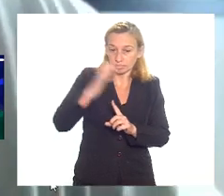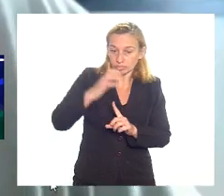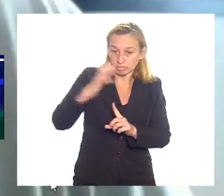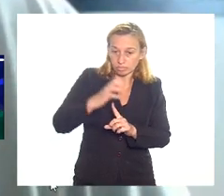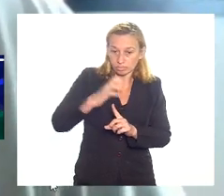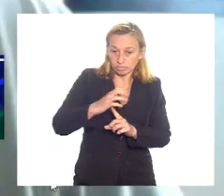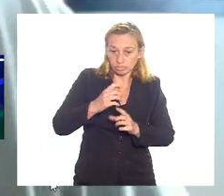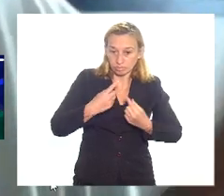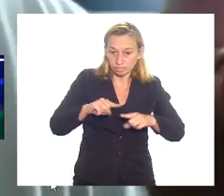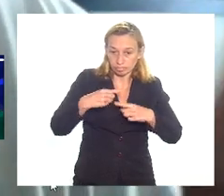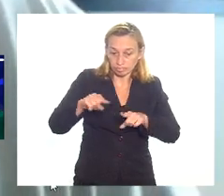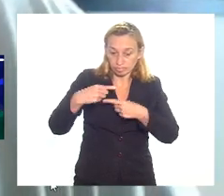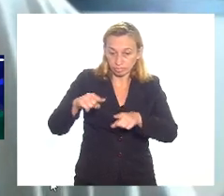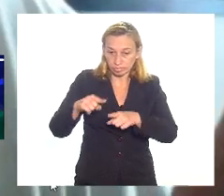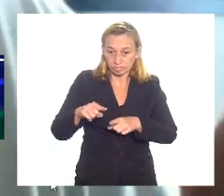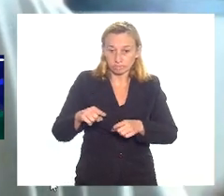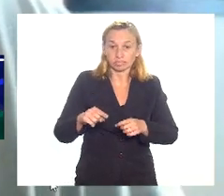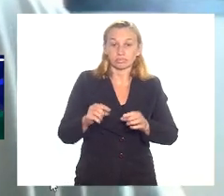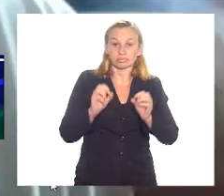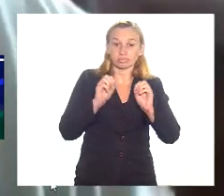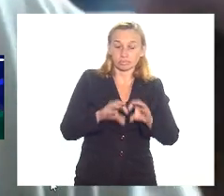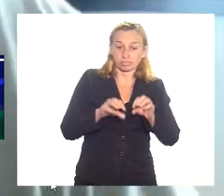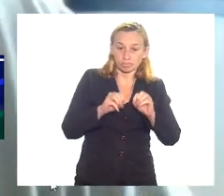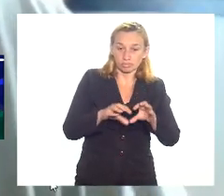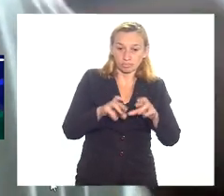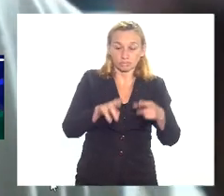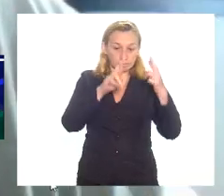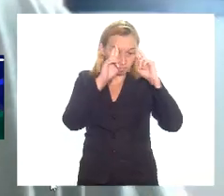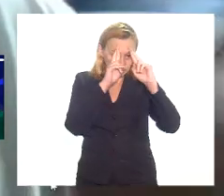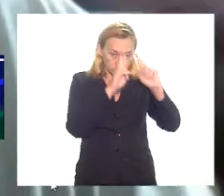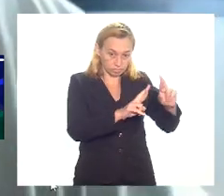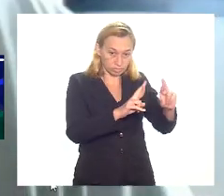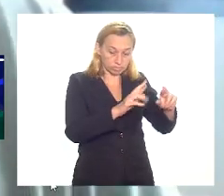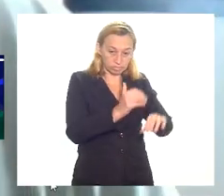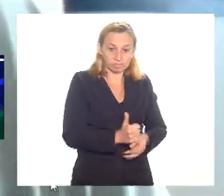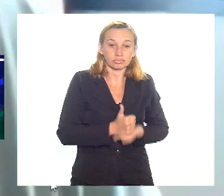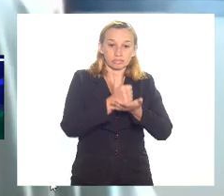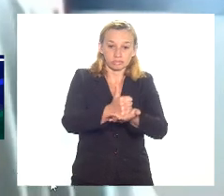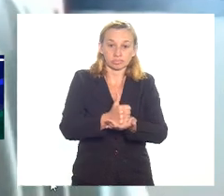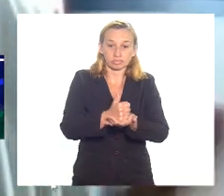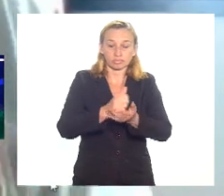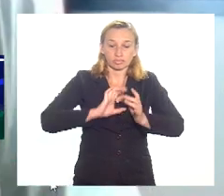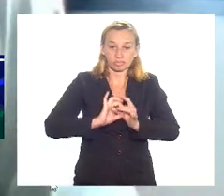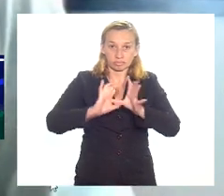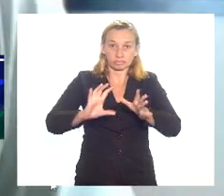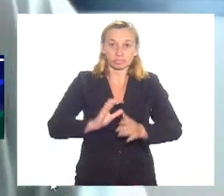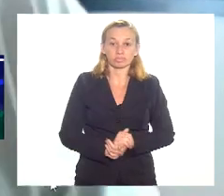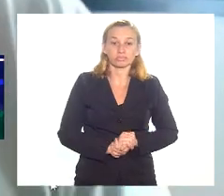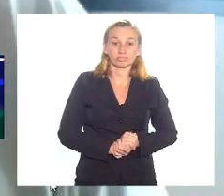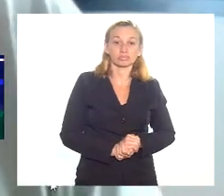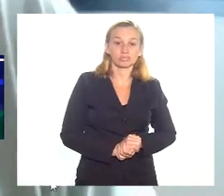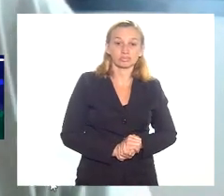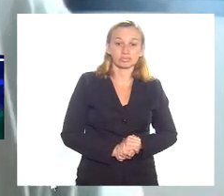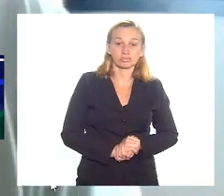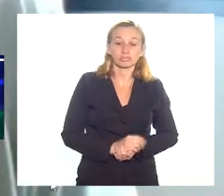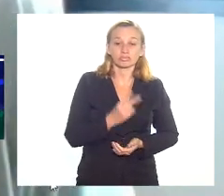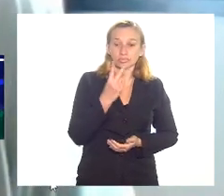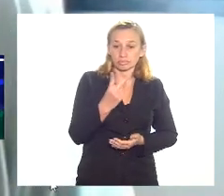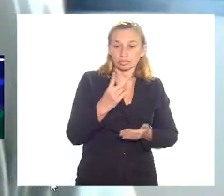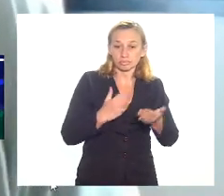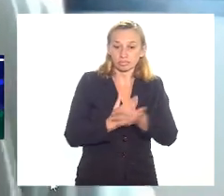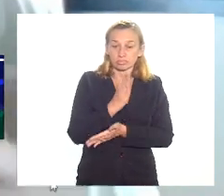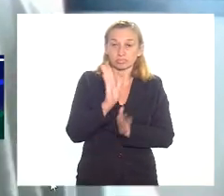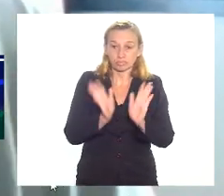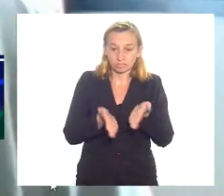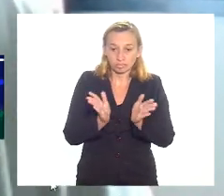e perseguição. Educação combina com respeito, dignidade e liberdade. Mas nós aprovamos 2 outros projetos